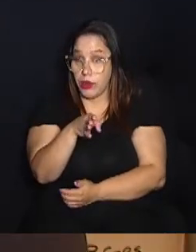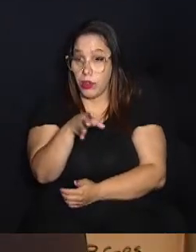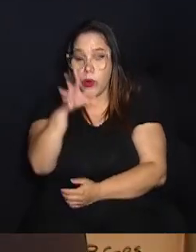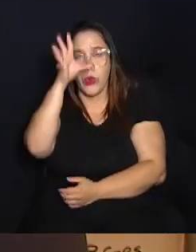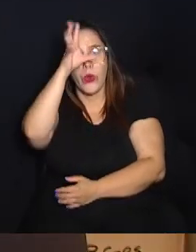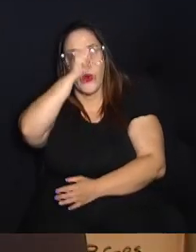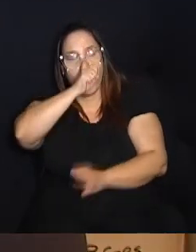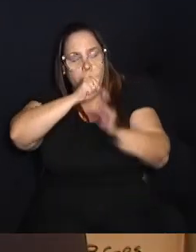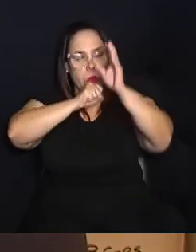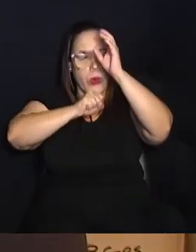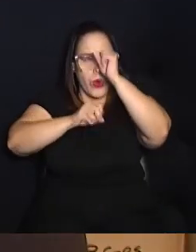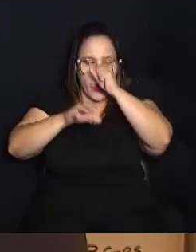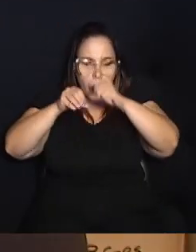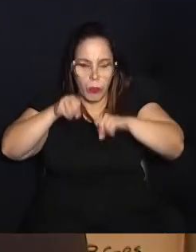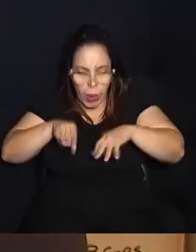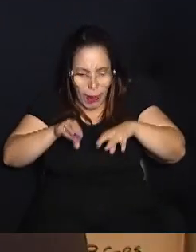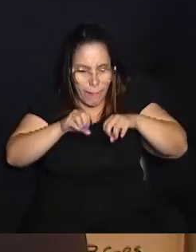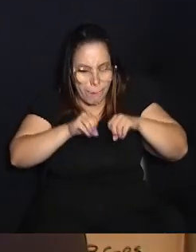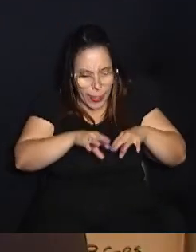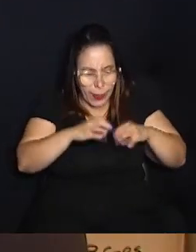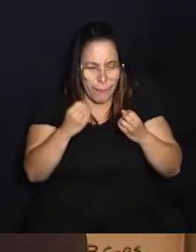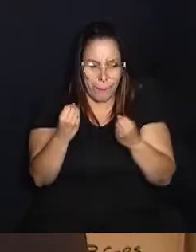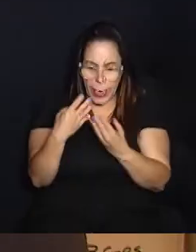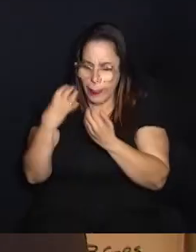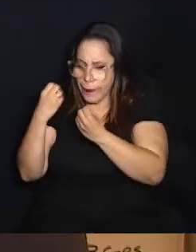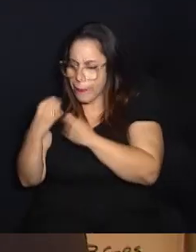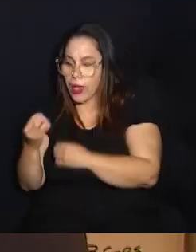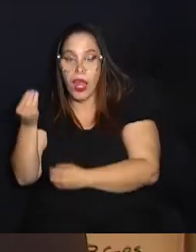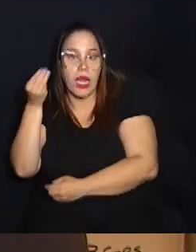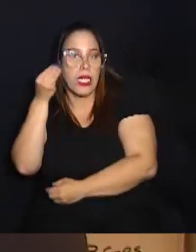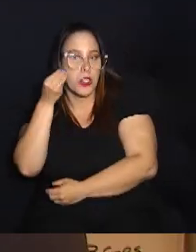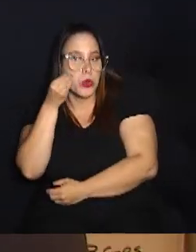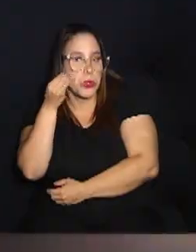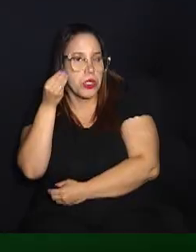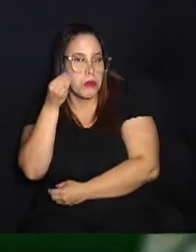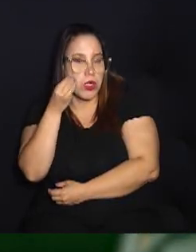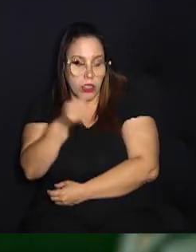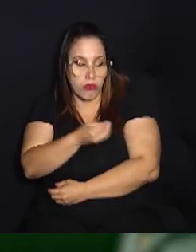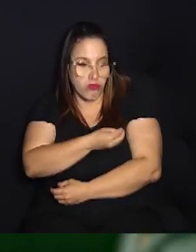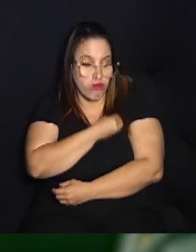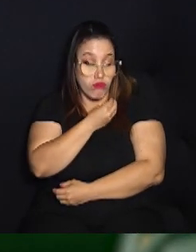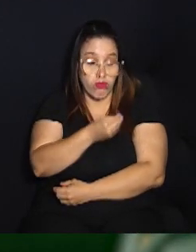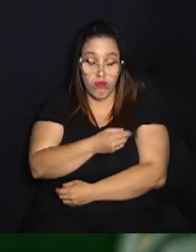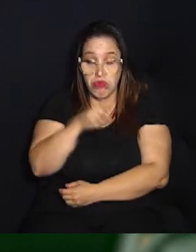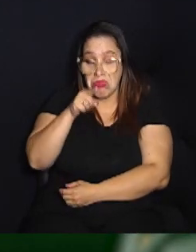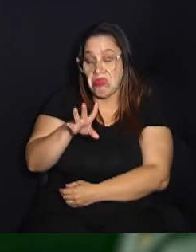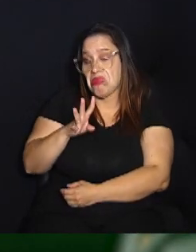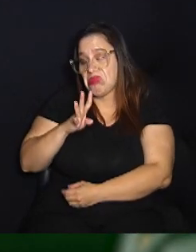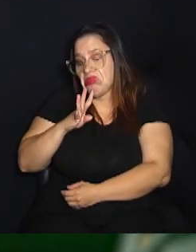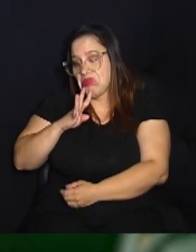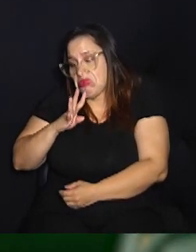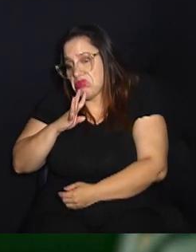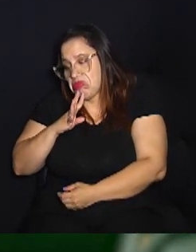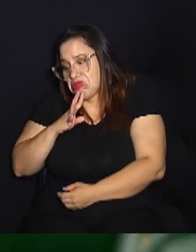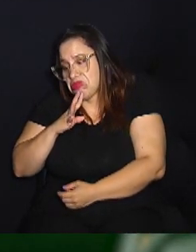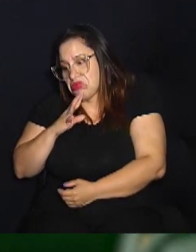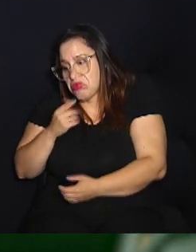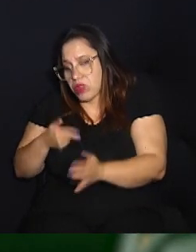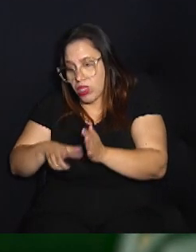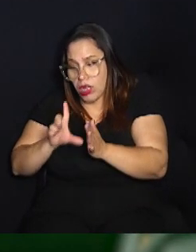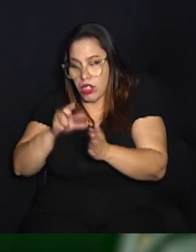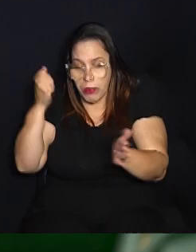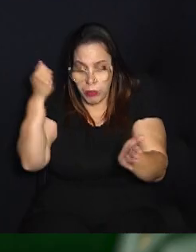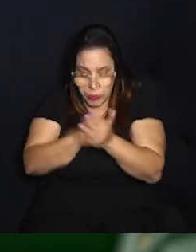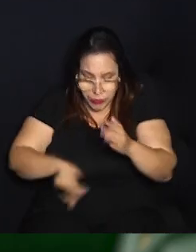prioriza os saberes que o educando traz, a sua experiência de vida, o seu conhecimento